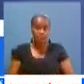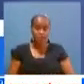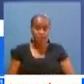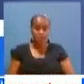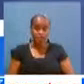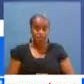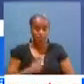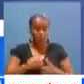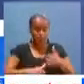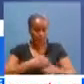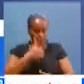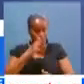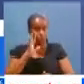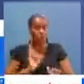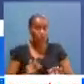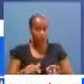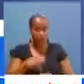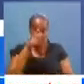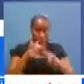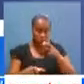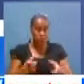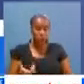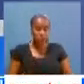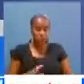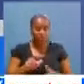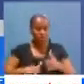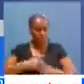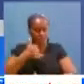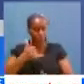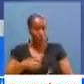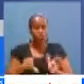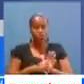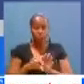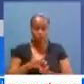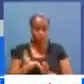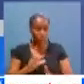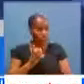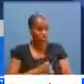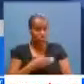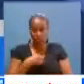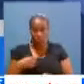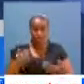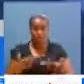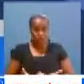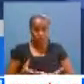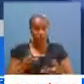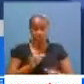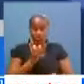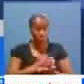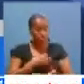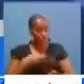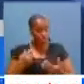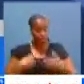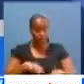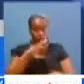melhor cuidar dessas pessoas e, assim, melhorar as condições não só de saúde. Não só da saúde, mas também, segundo